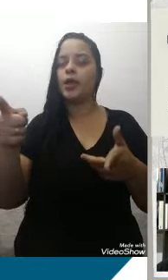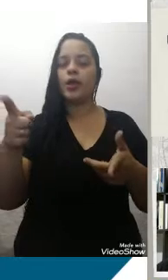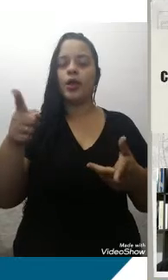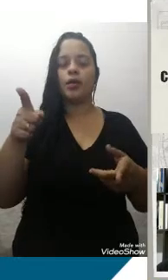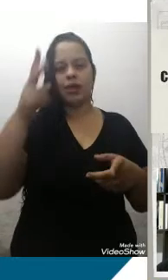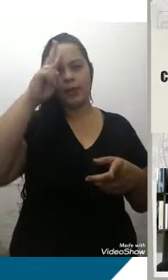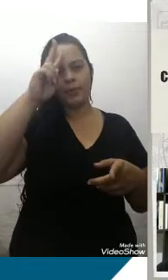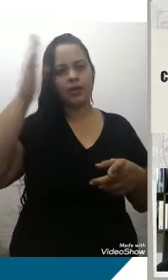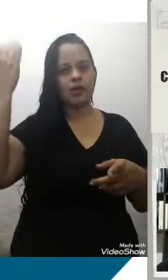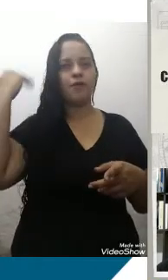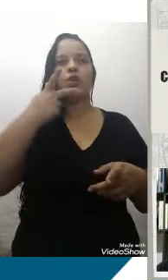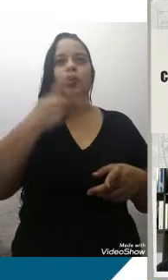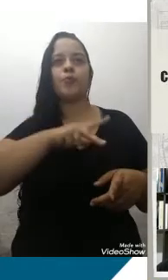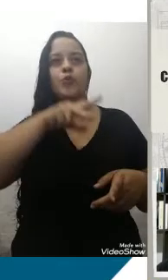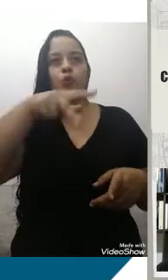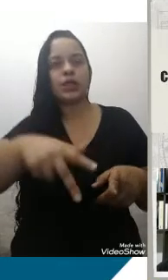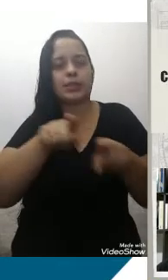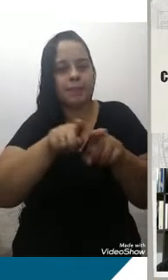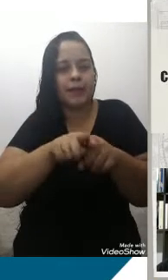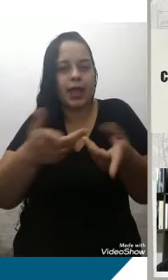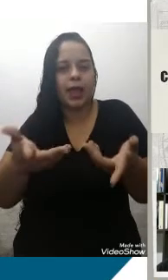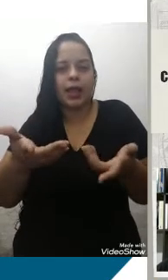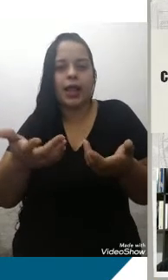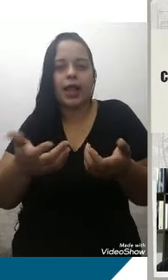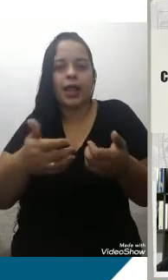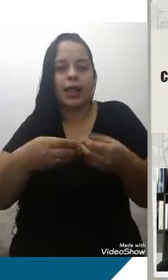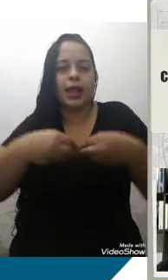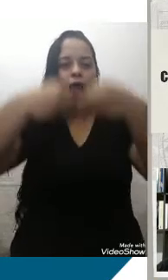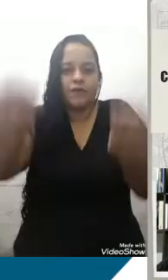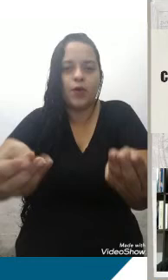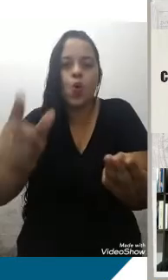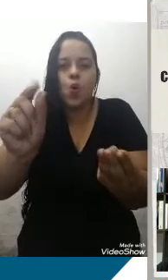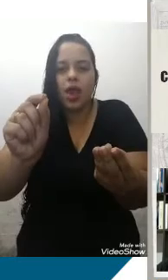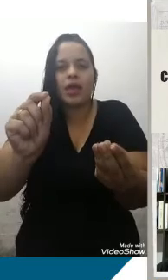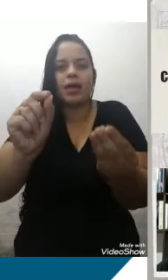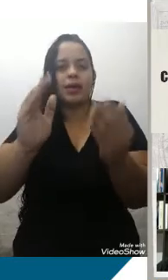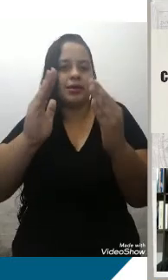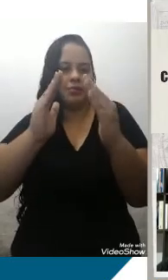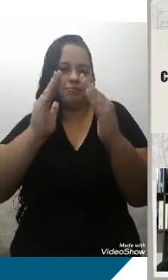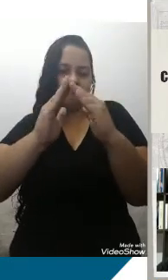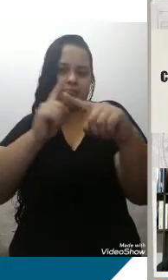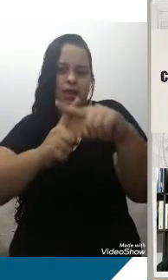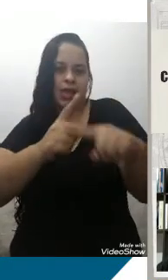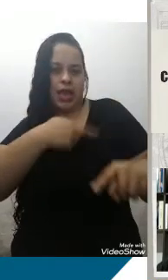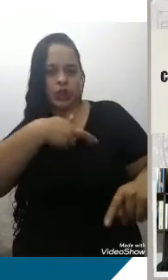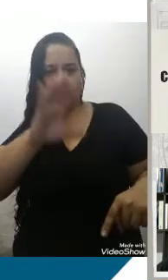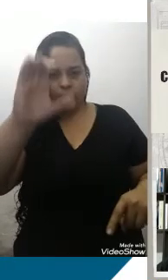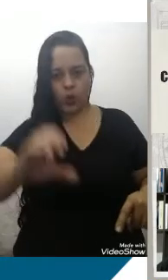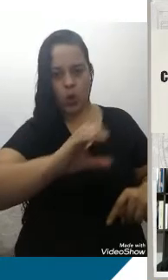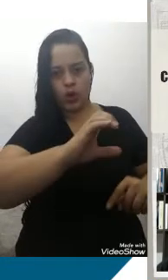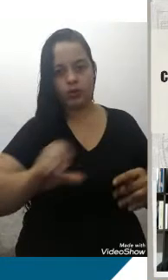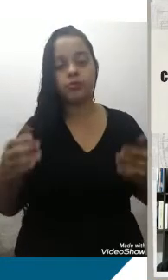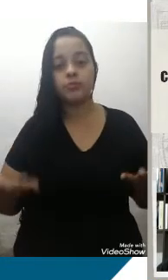fé católica? Pois bem, mas nesse processo de expansão da fé católica, isso não significou